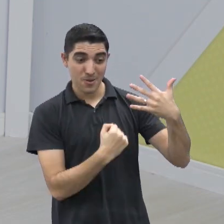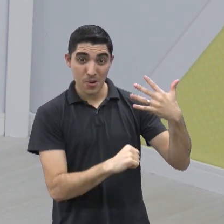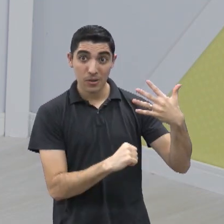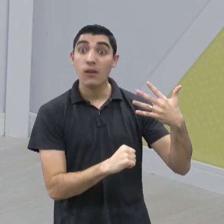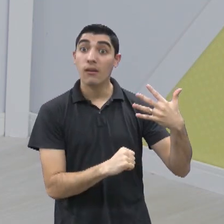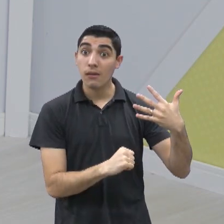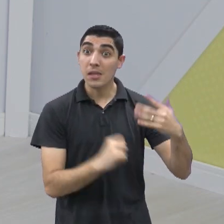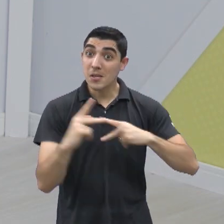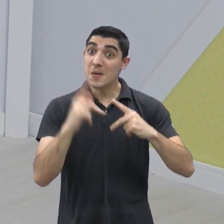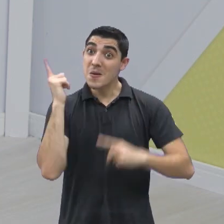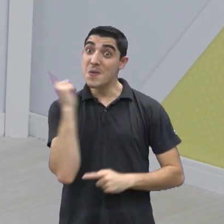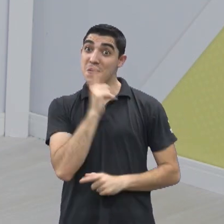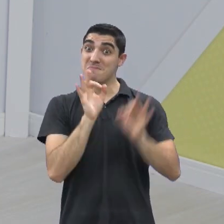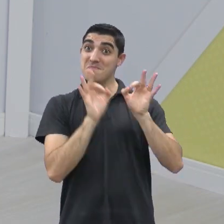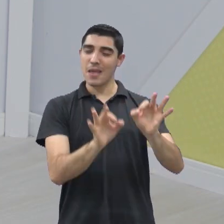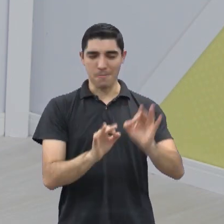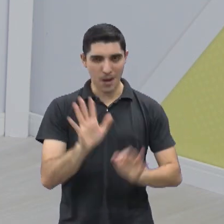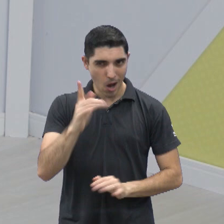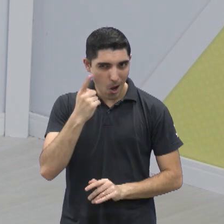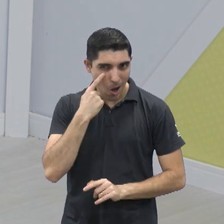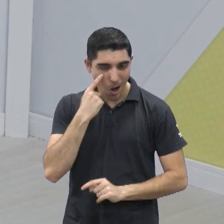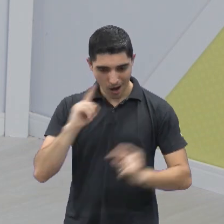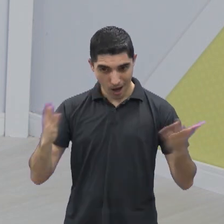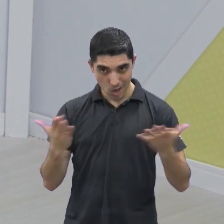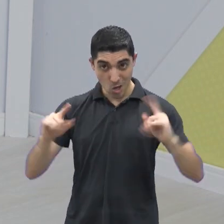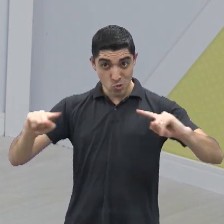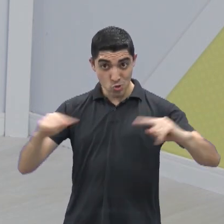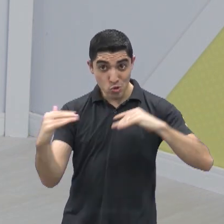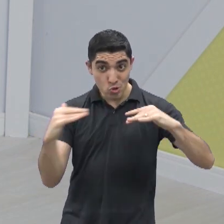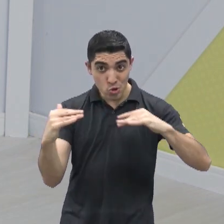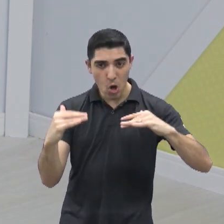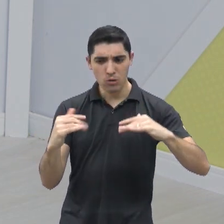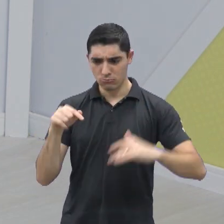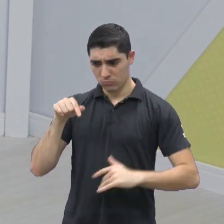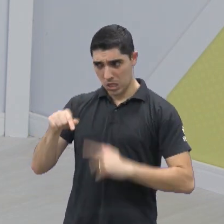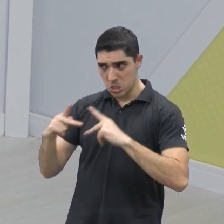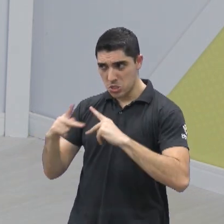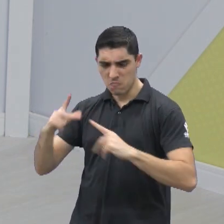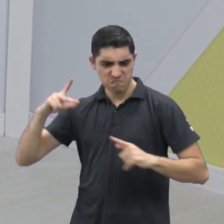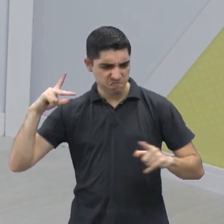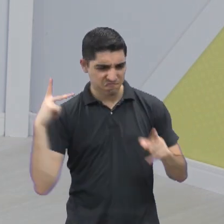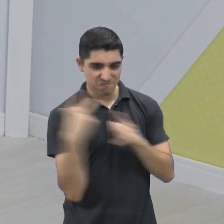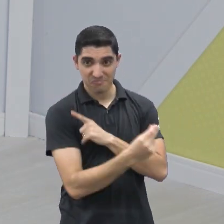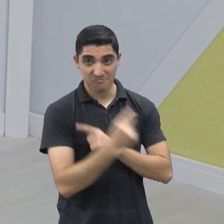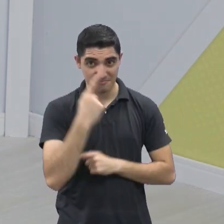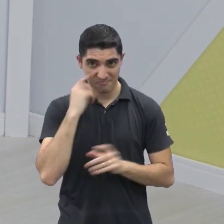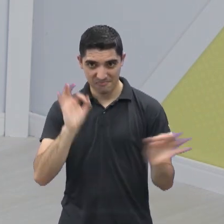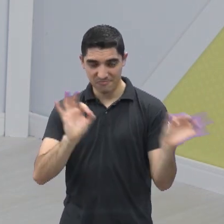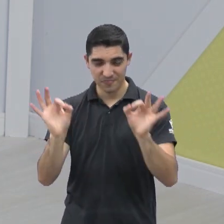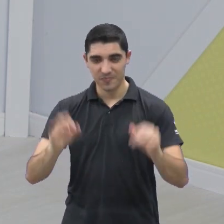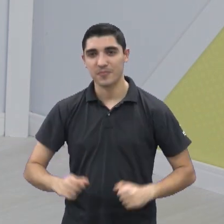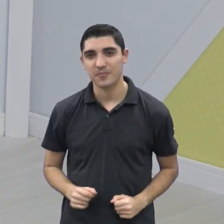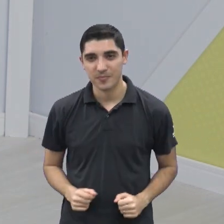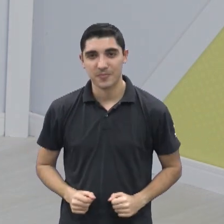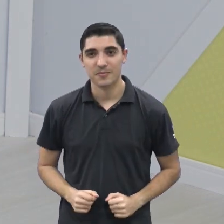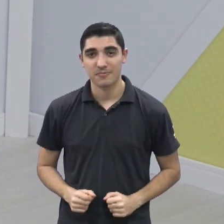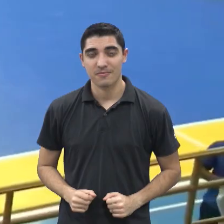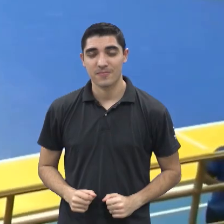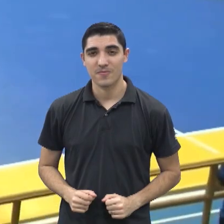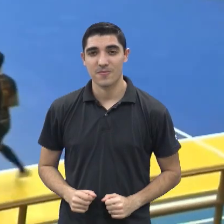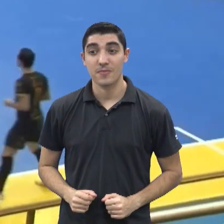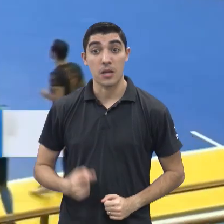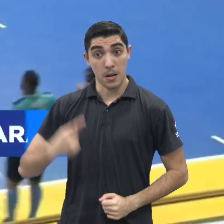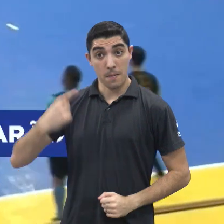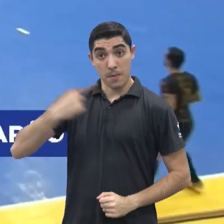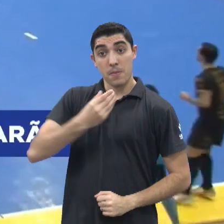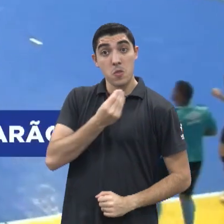tudo certo. Primeiro, vamos ver a vitória do São José, vitória que foi de virada. Solta, Matheus! O primeiro do jogo saiu com 10